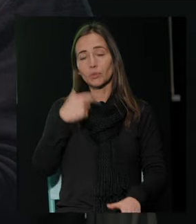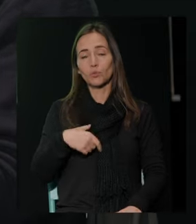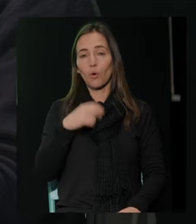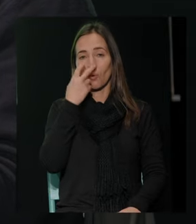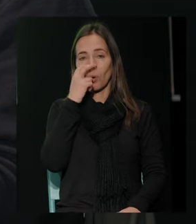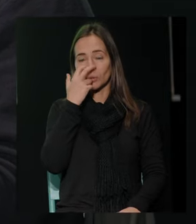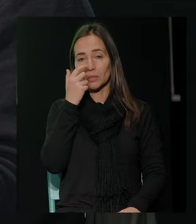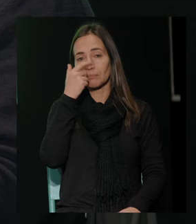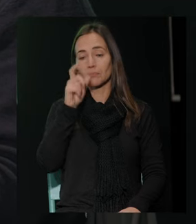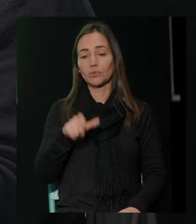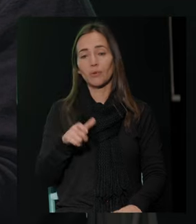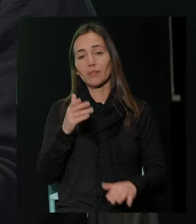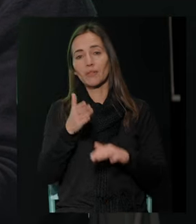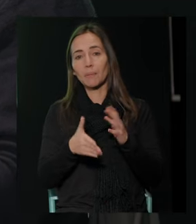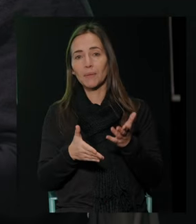repente